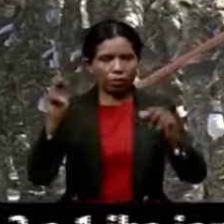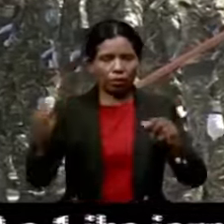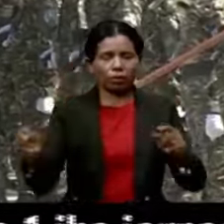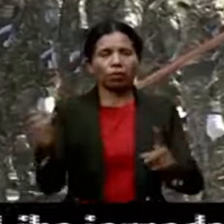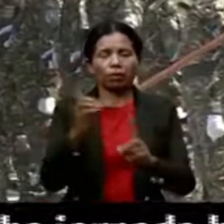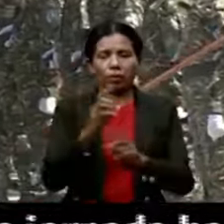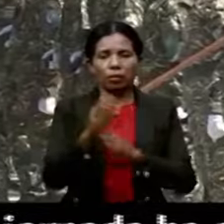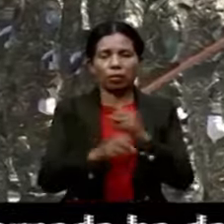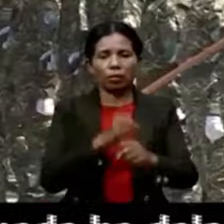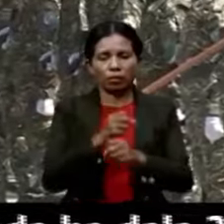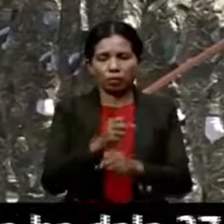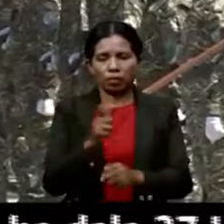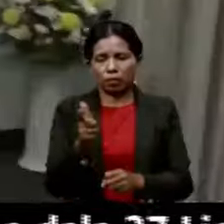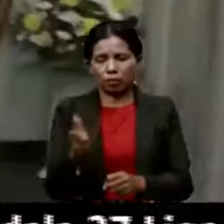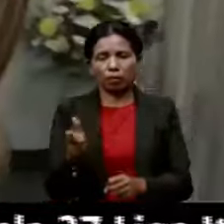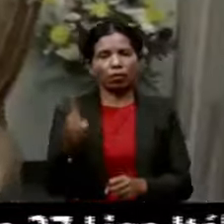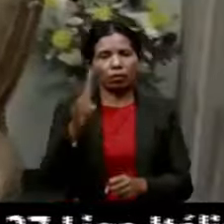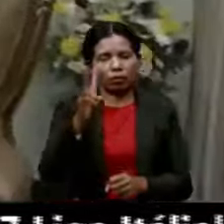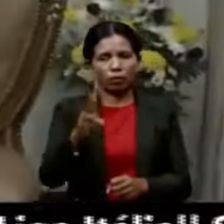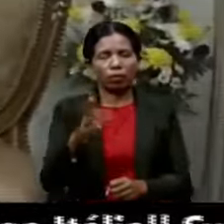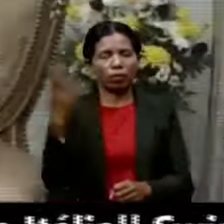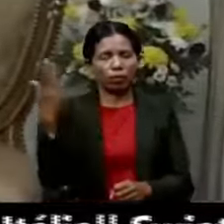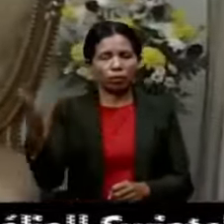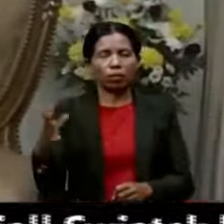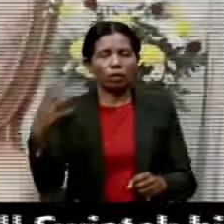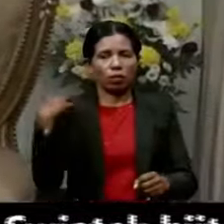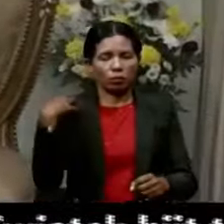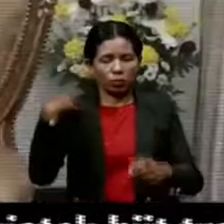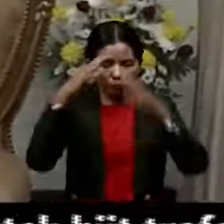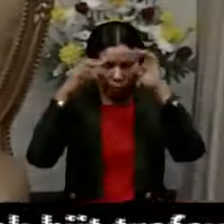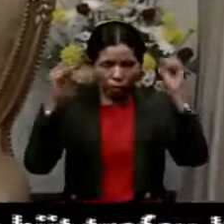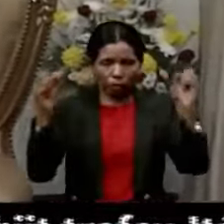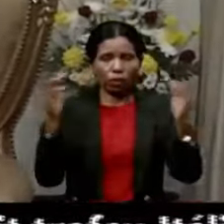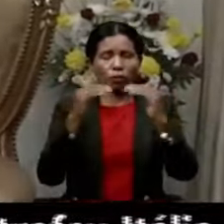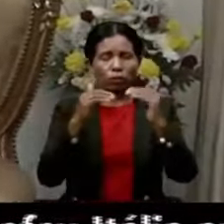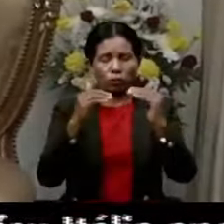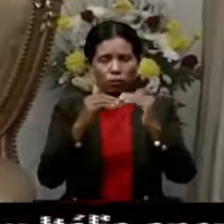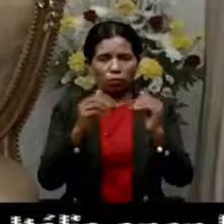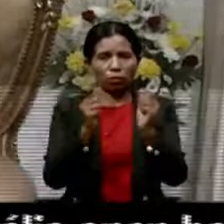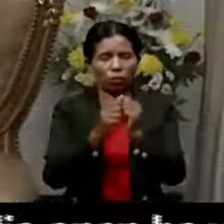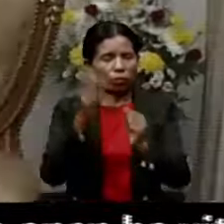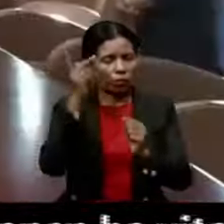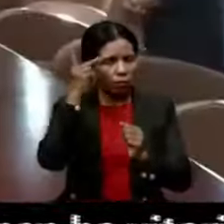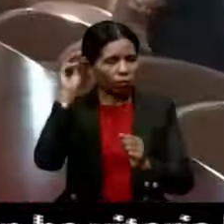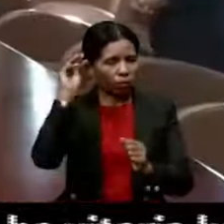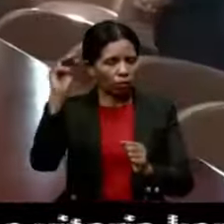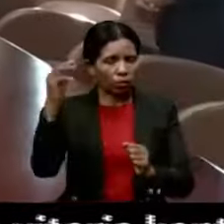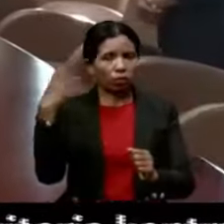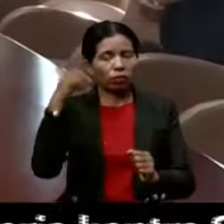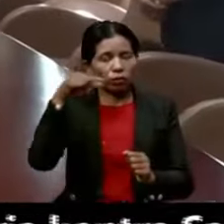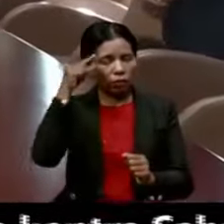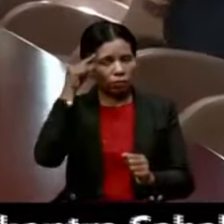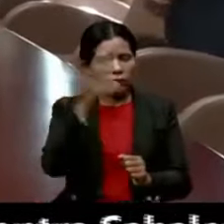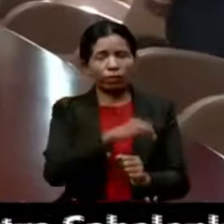la ruang lure sin ruaya palácio presidencial halau reunião bilateral o primeiro-ministro Kairala Shanana Guzmão nia palácio governo. E a reunião